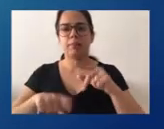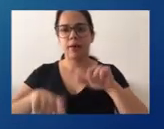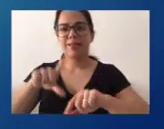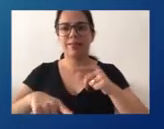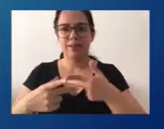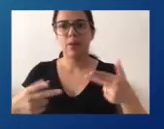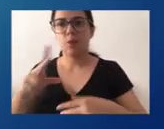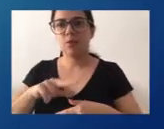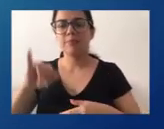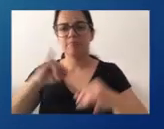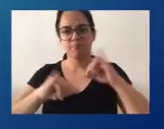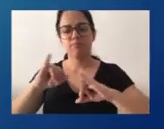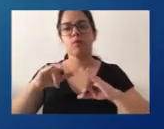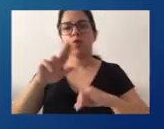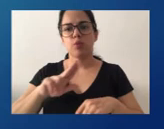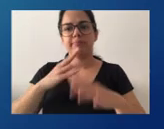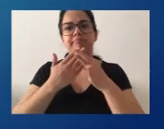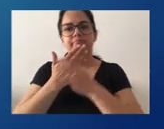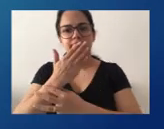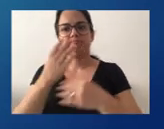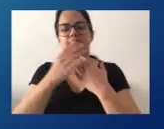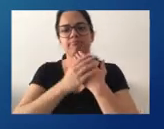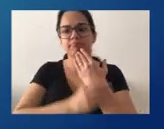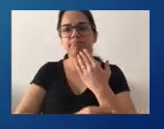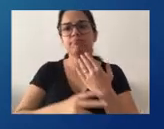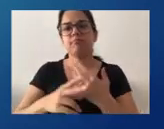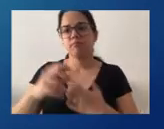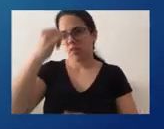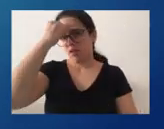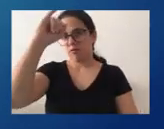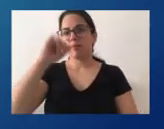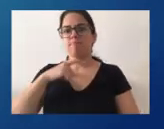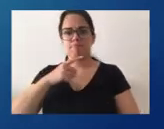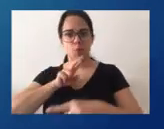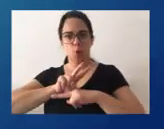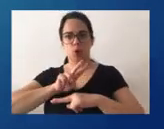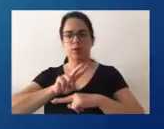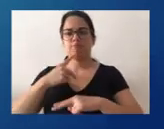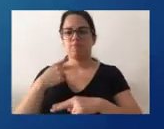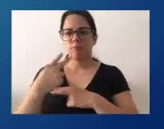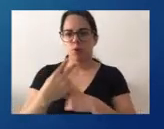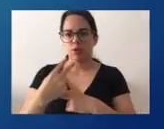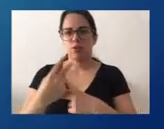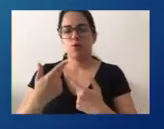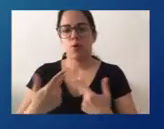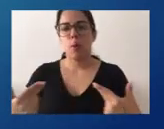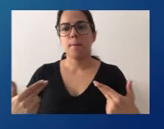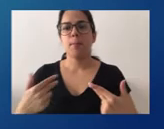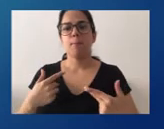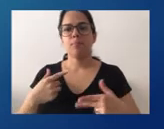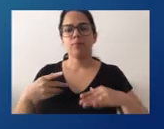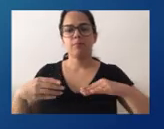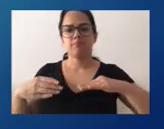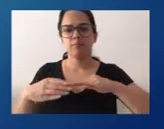têm que usar essa luva de borracha, né, para se proteger, é um equipamento, um EPI adequado, né? As botas de borracha,